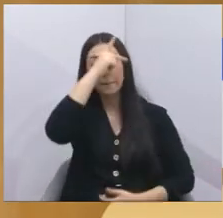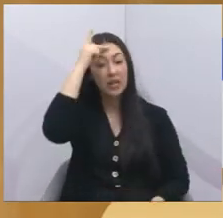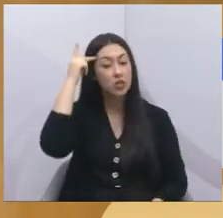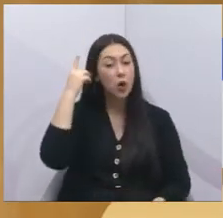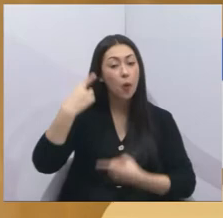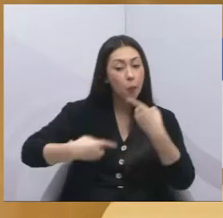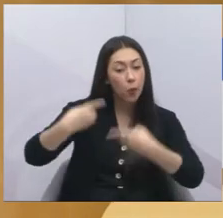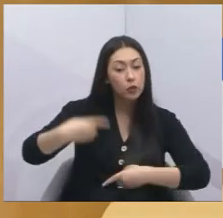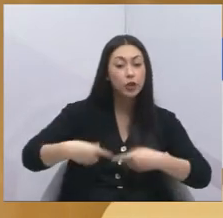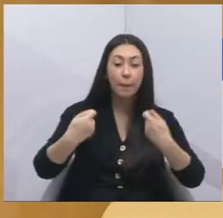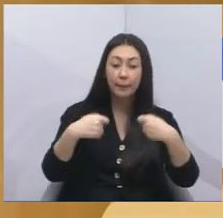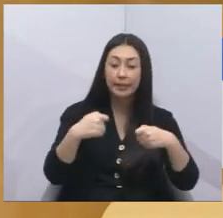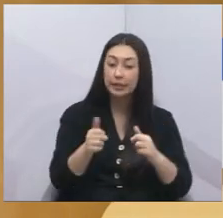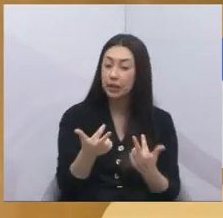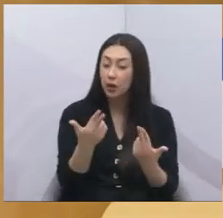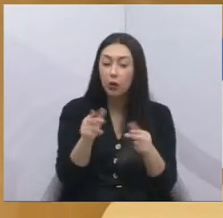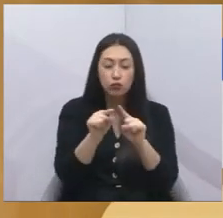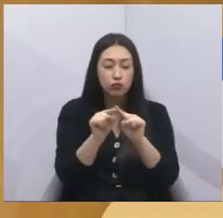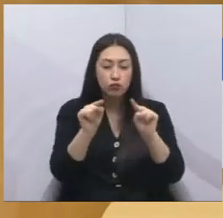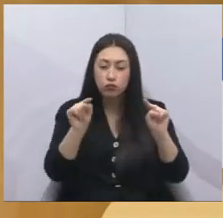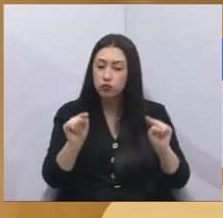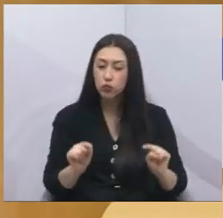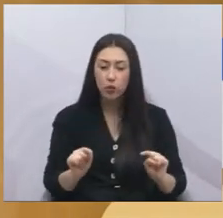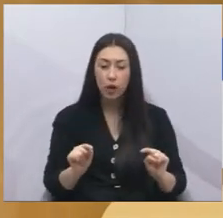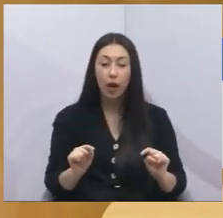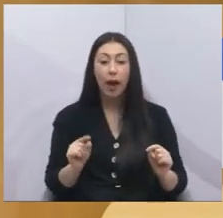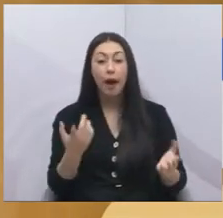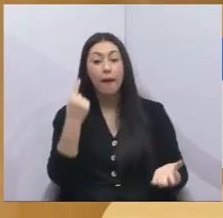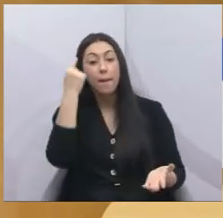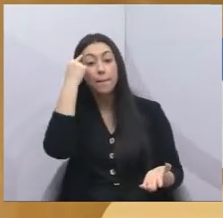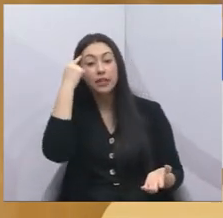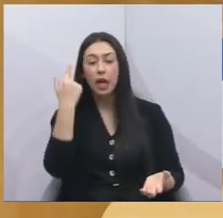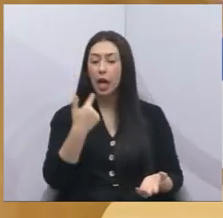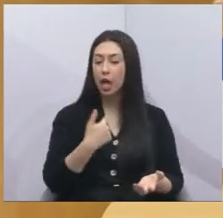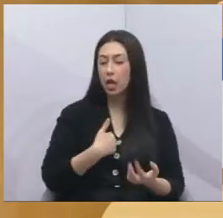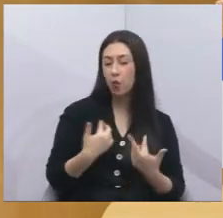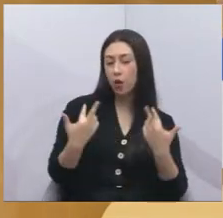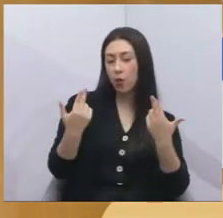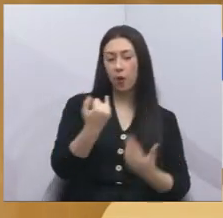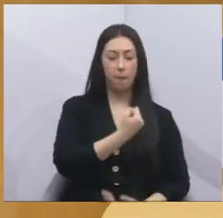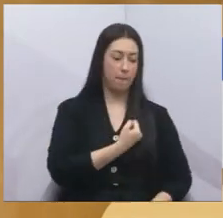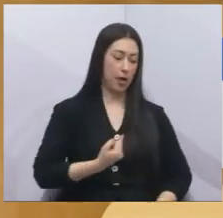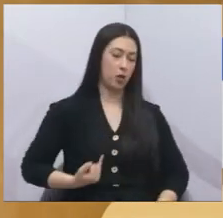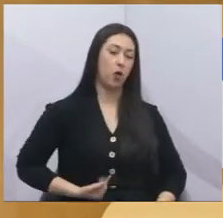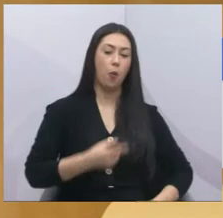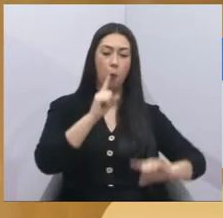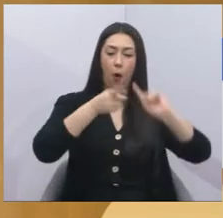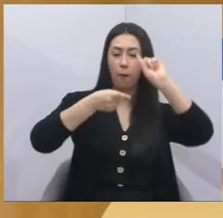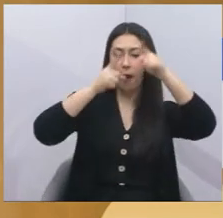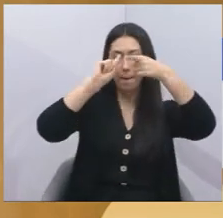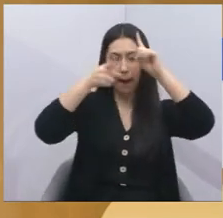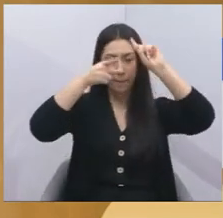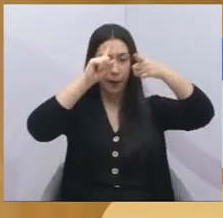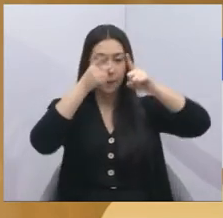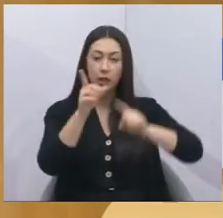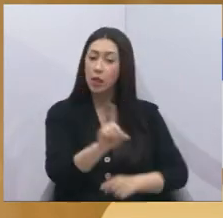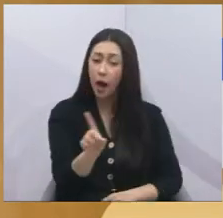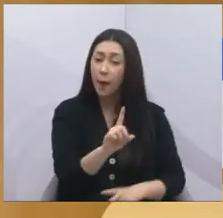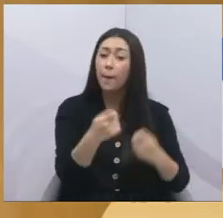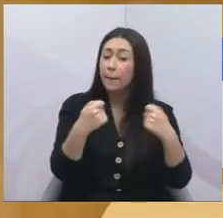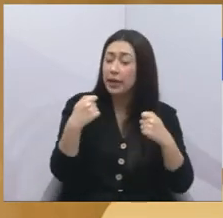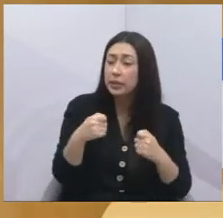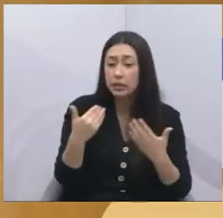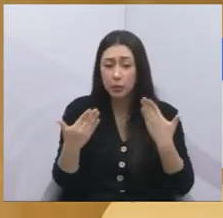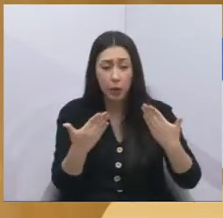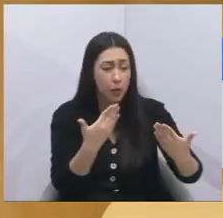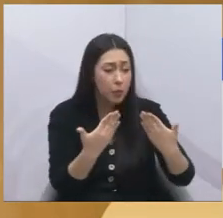ser um servidor público. Ele não pode achar que ele é um imperador da cidade. Ele tem que ouvir todos os lados e chegar numa